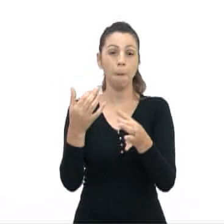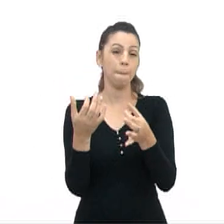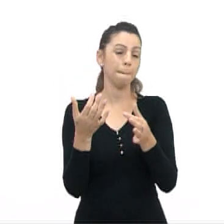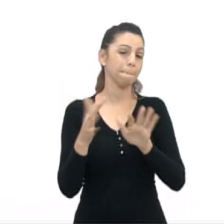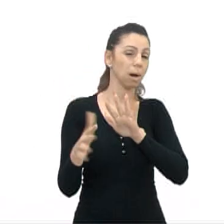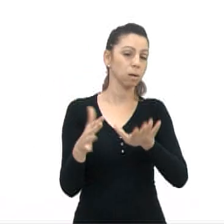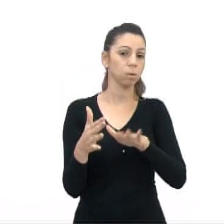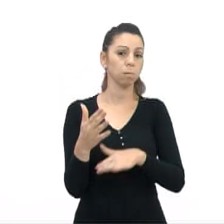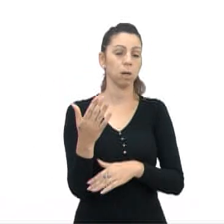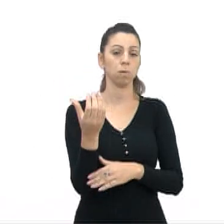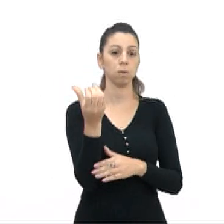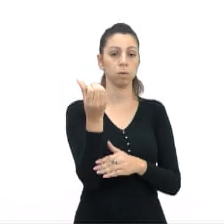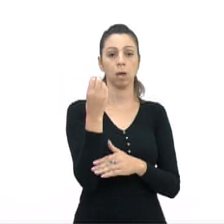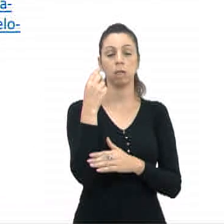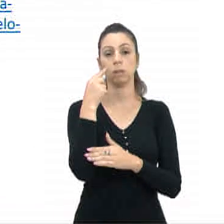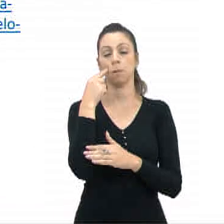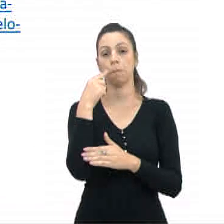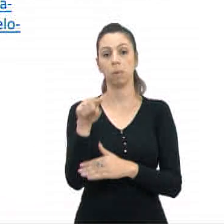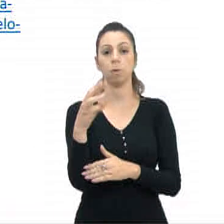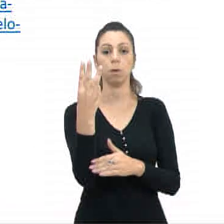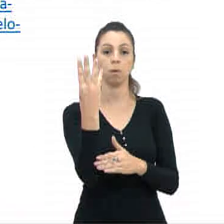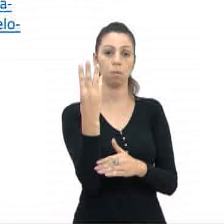6.400 quilômetros.